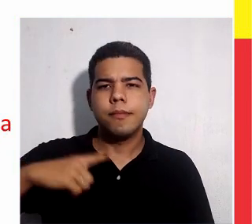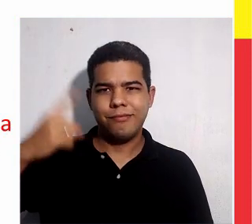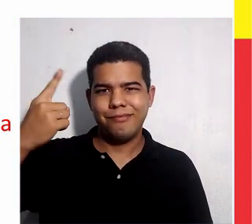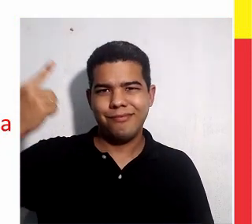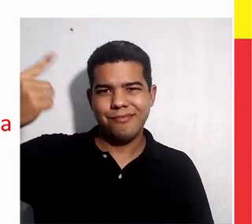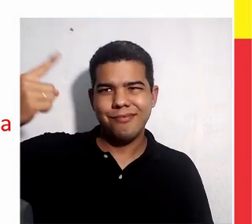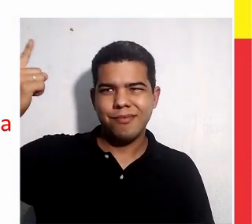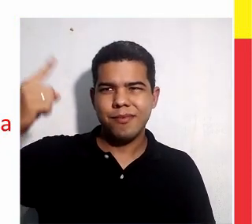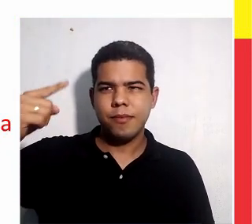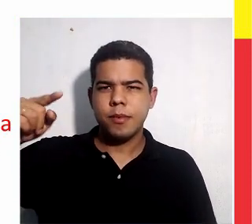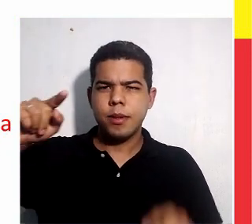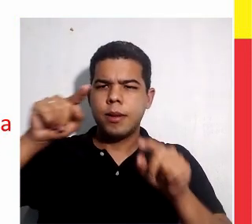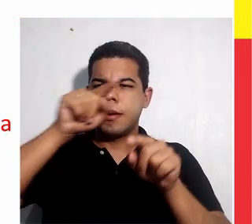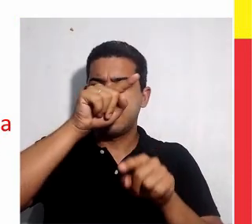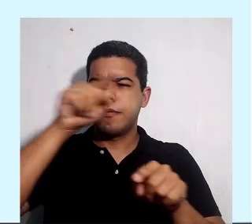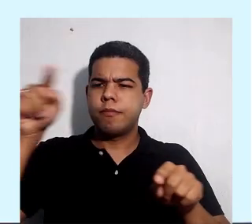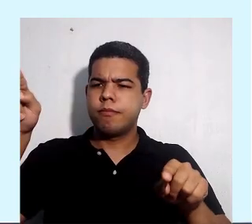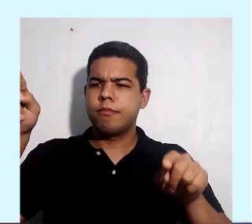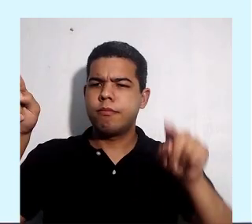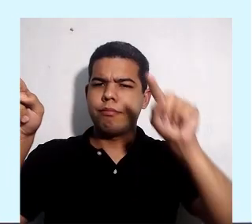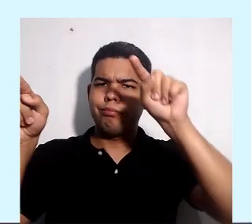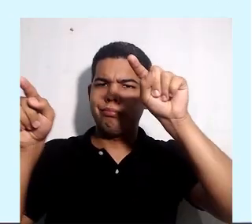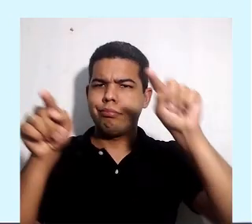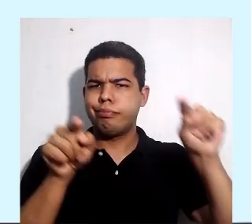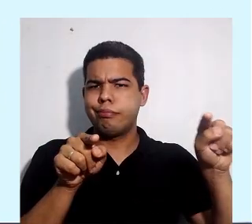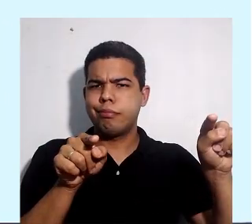o paralelogramo. Só relembrando,